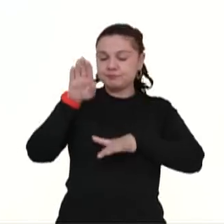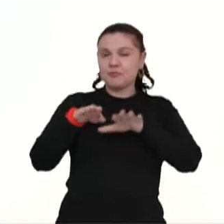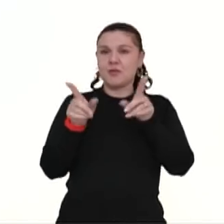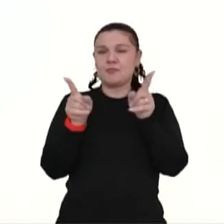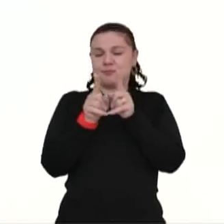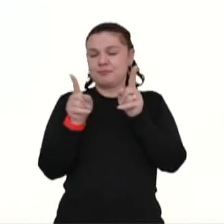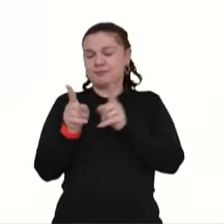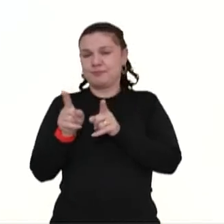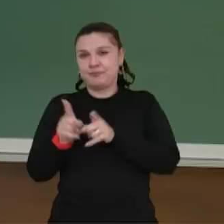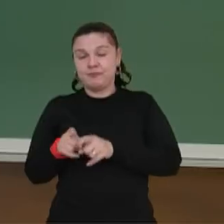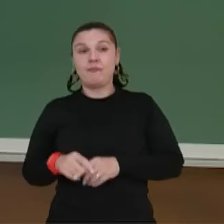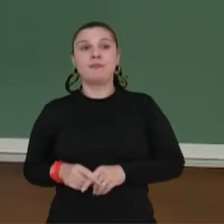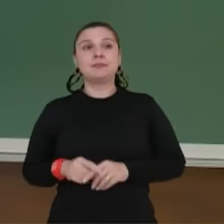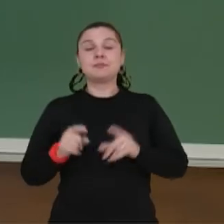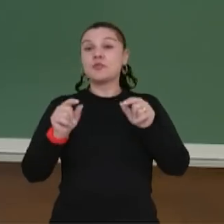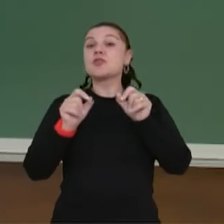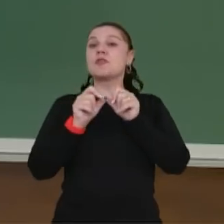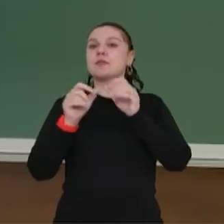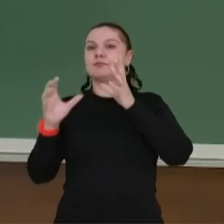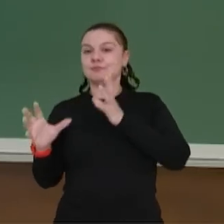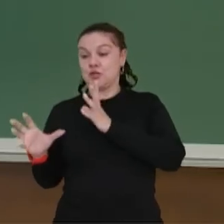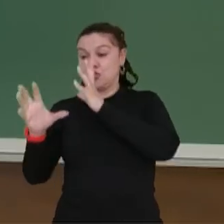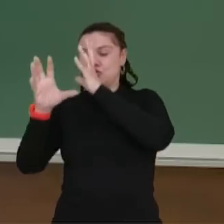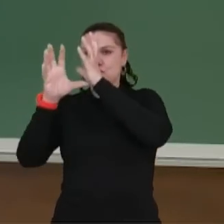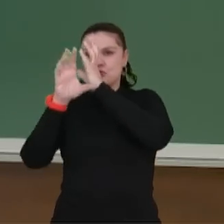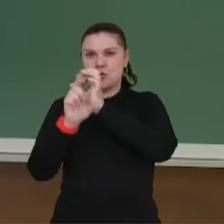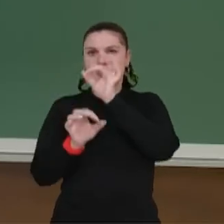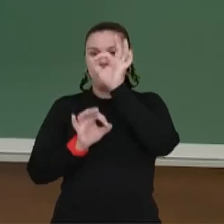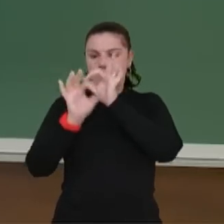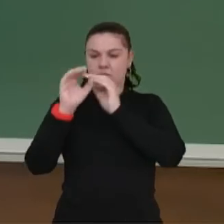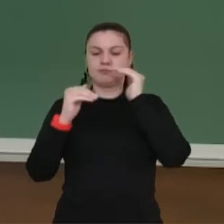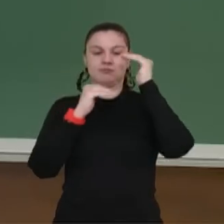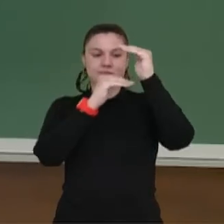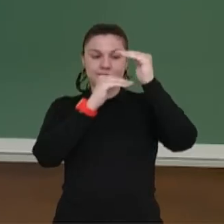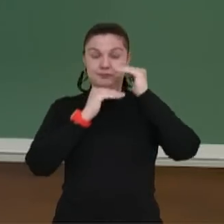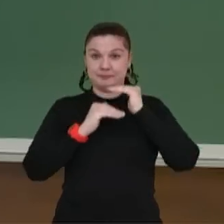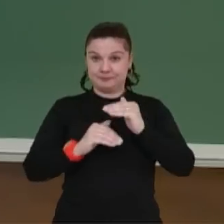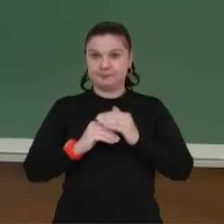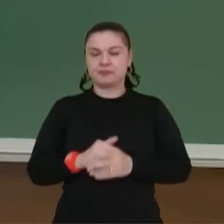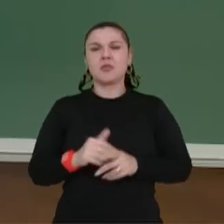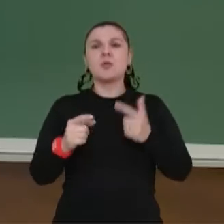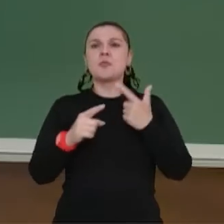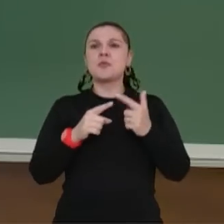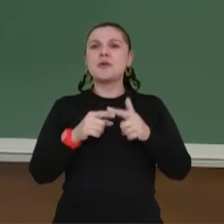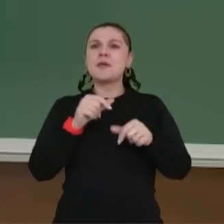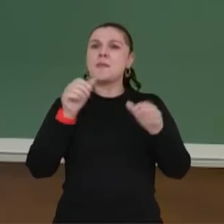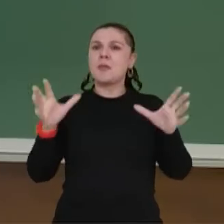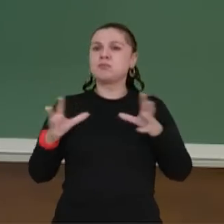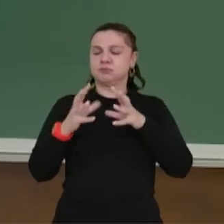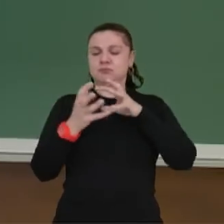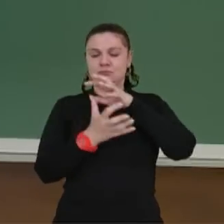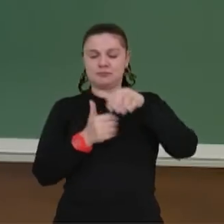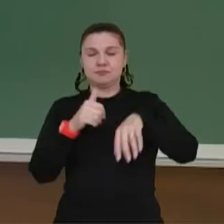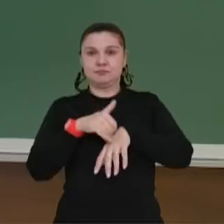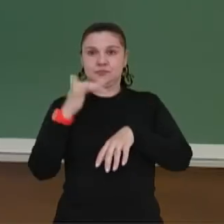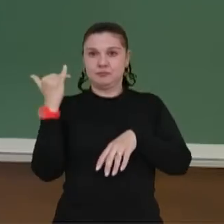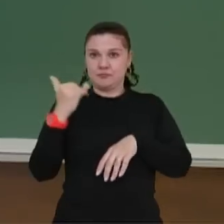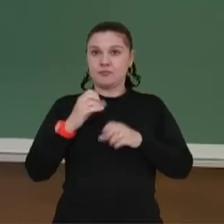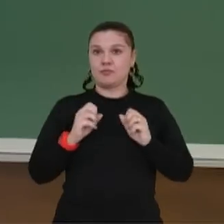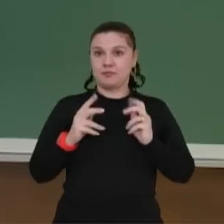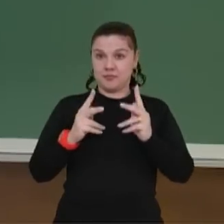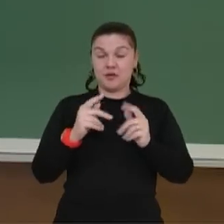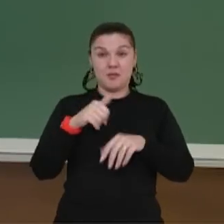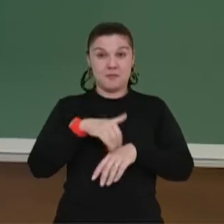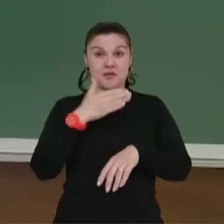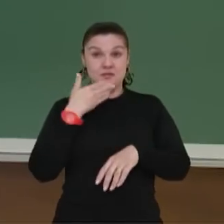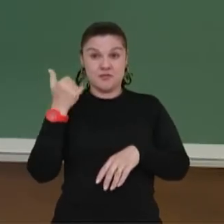pequenas, certo? O que a gente faz? A gente organiza esses dados em intervalos de classes. Para quê? Para condensar um pouco mais a informação. Então essa